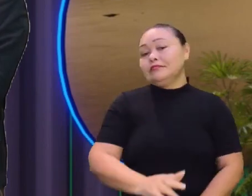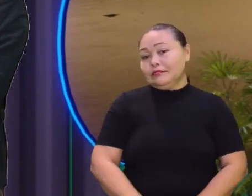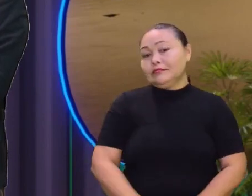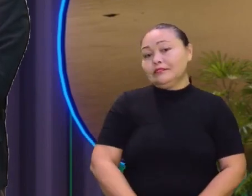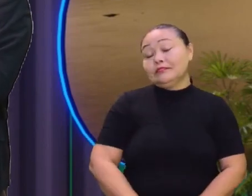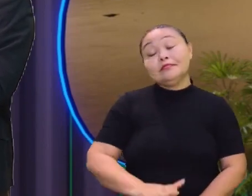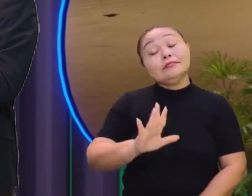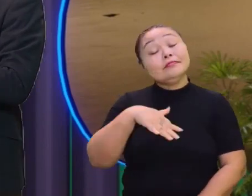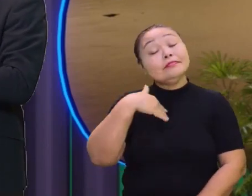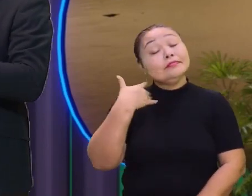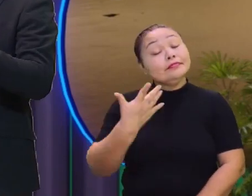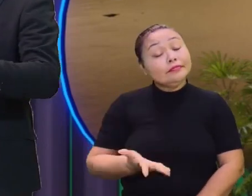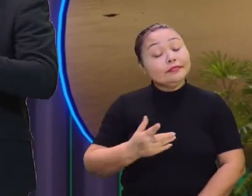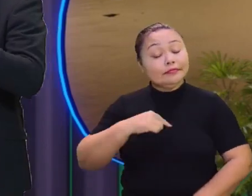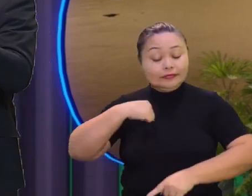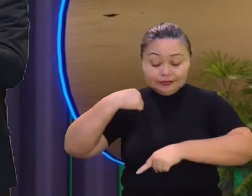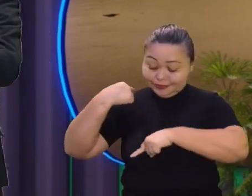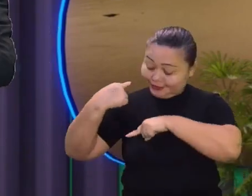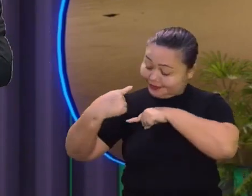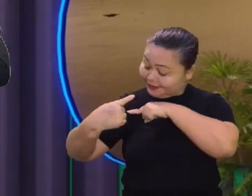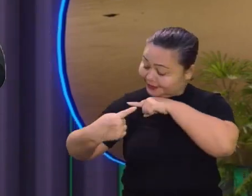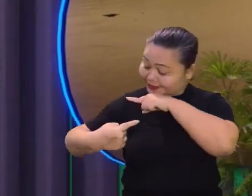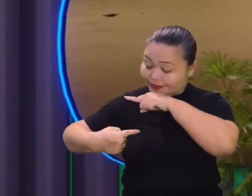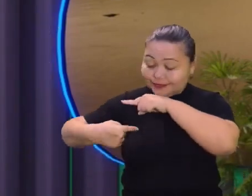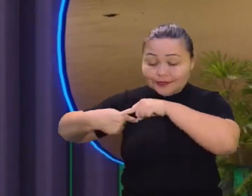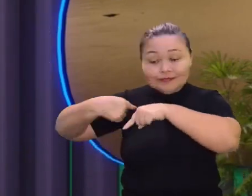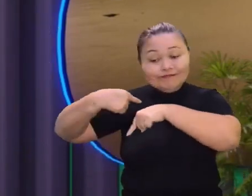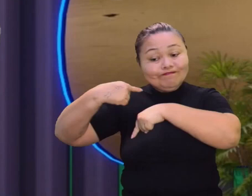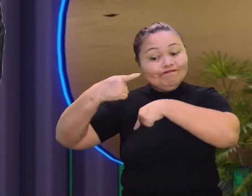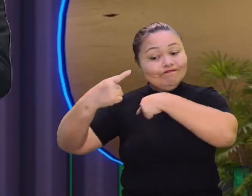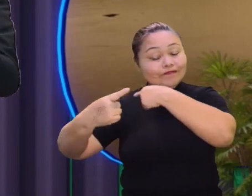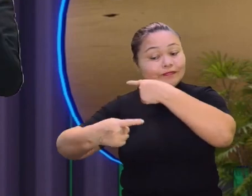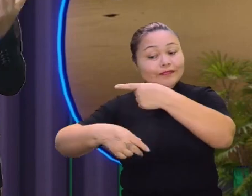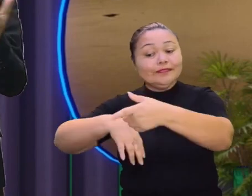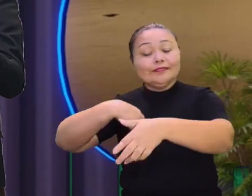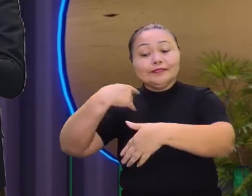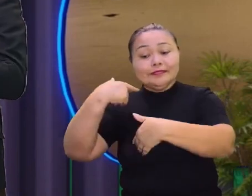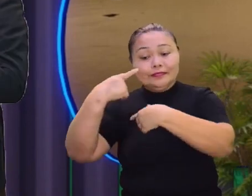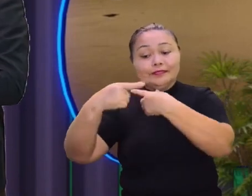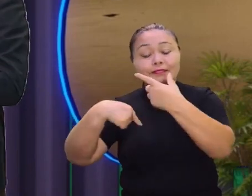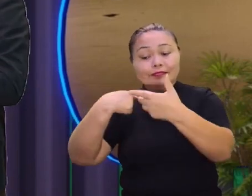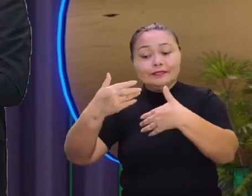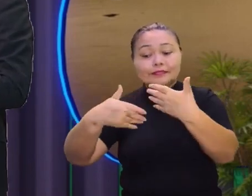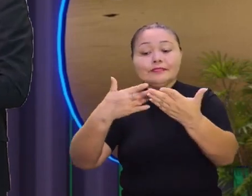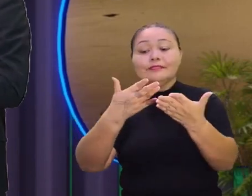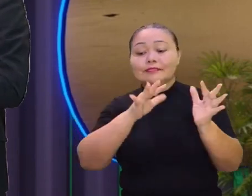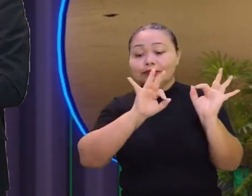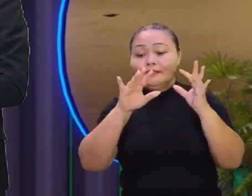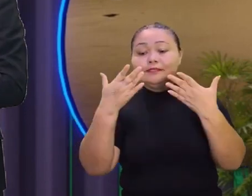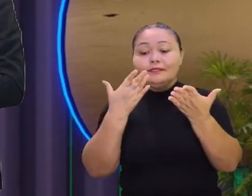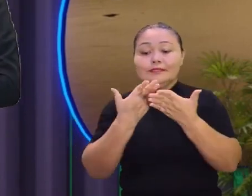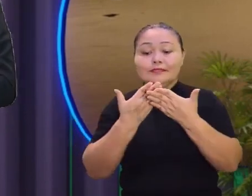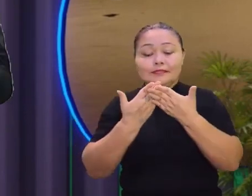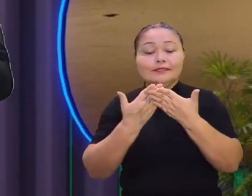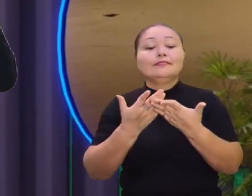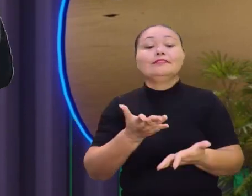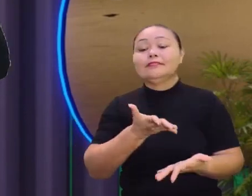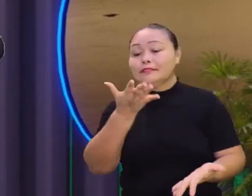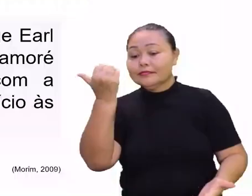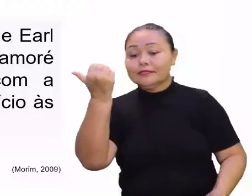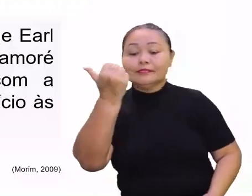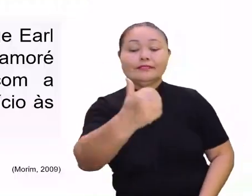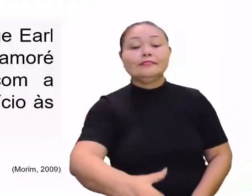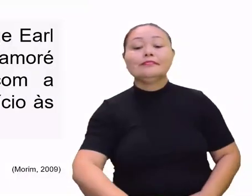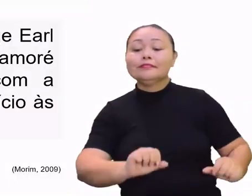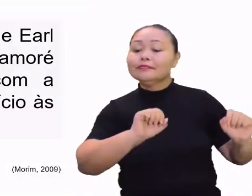isso? E aí foi uma sucessão de fracassos que a gente vai ver ao longo da aula, não é isso? Exato. Vamos